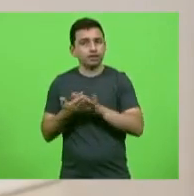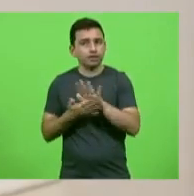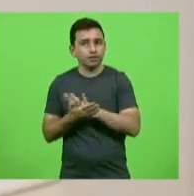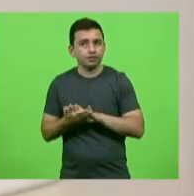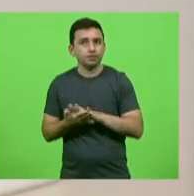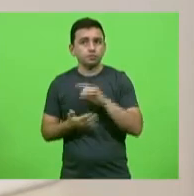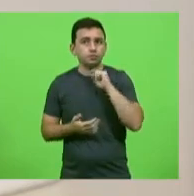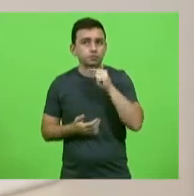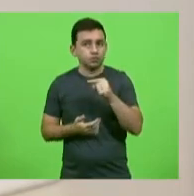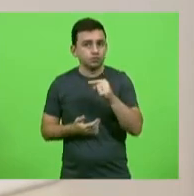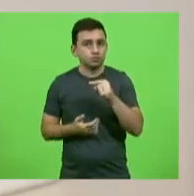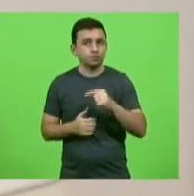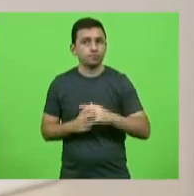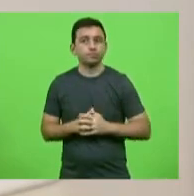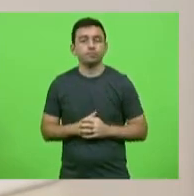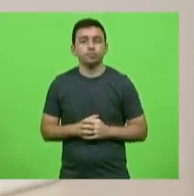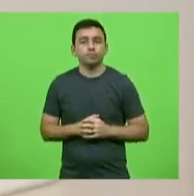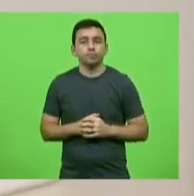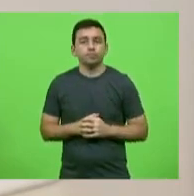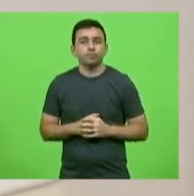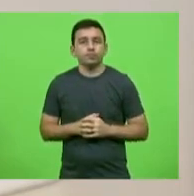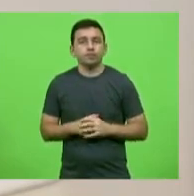aspas. Em